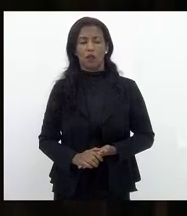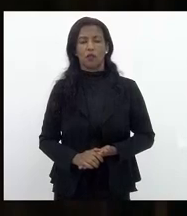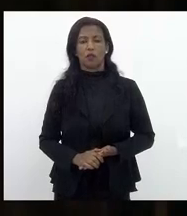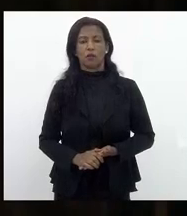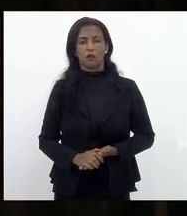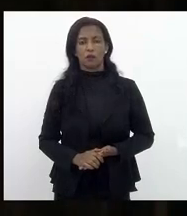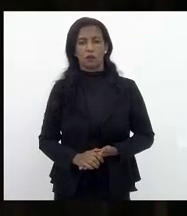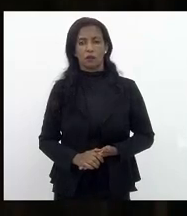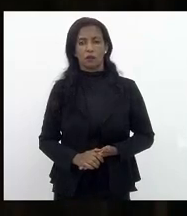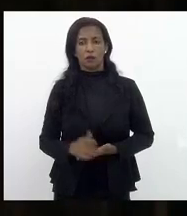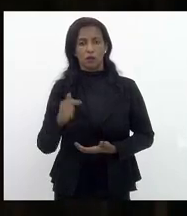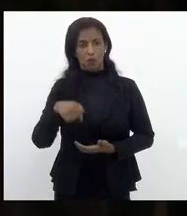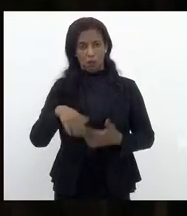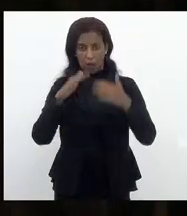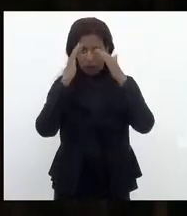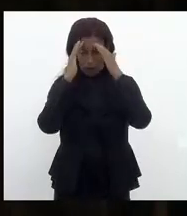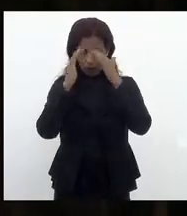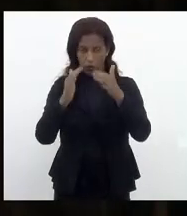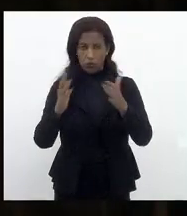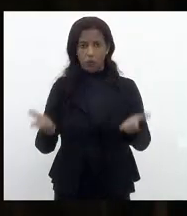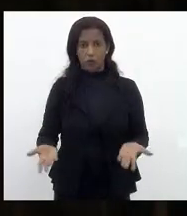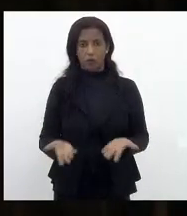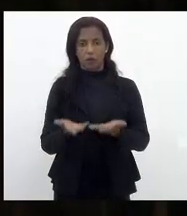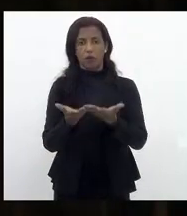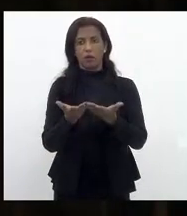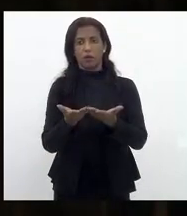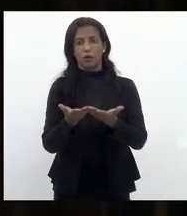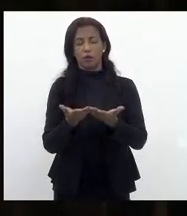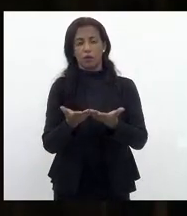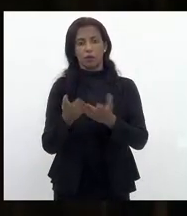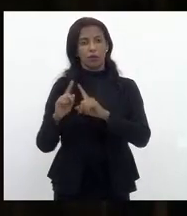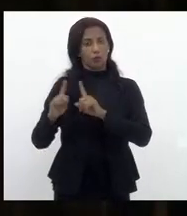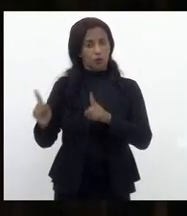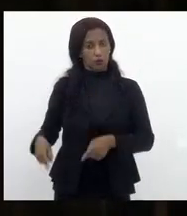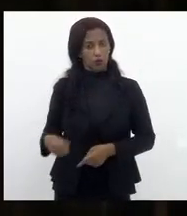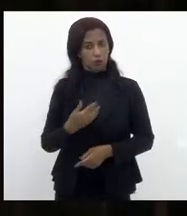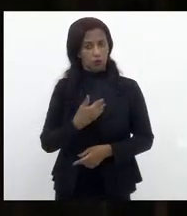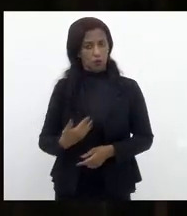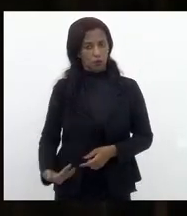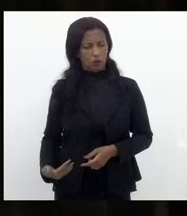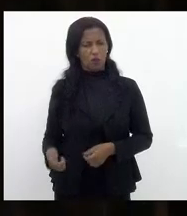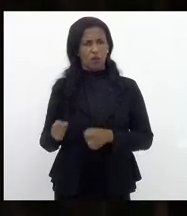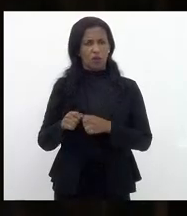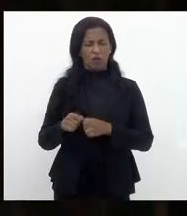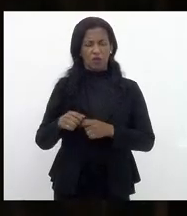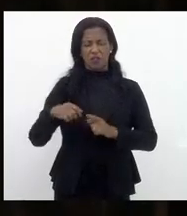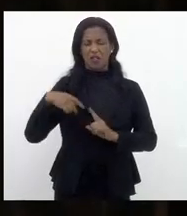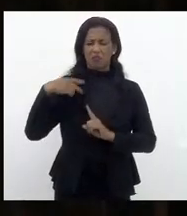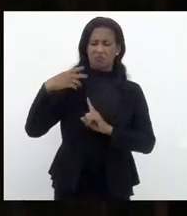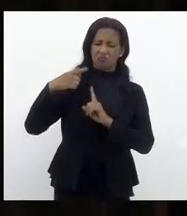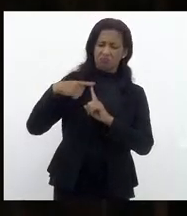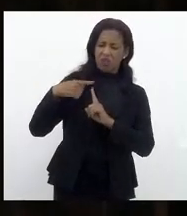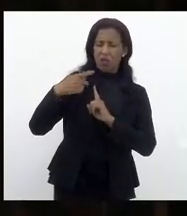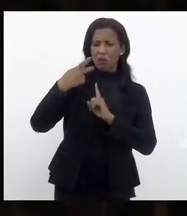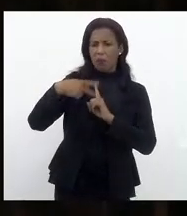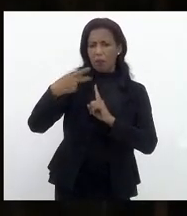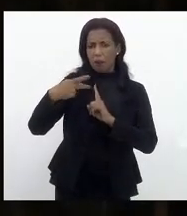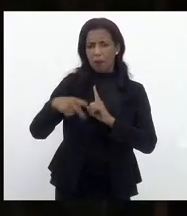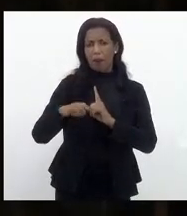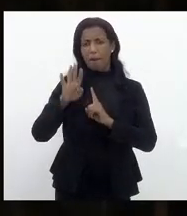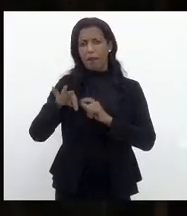de deputados e aqui o meu respeito aos senhores e senhoras servidores públicos e fizeram uma discussão eminentemente